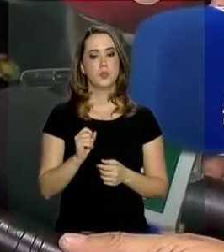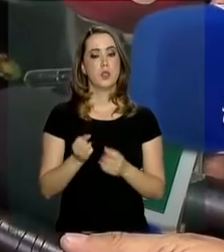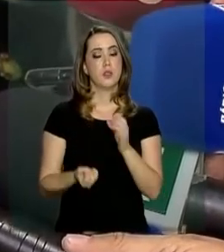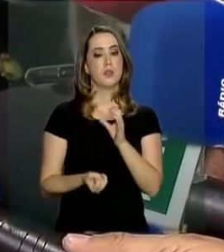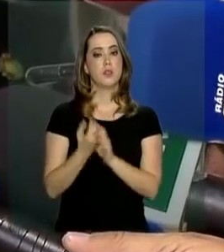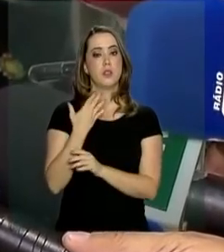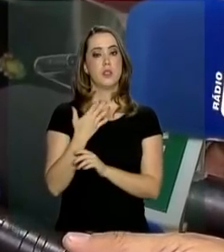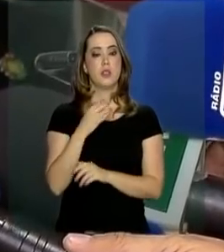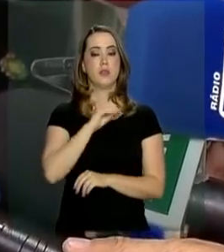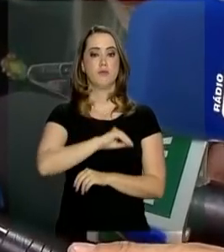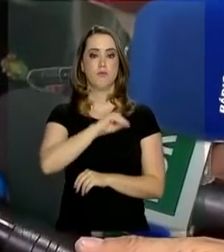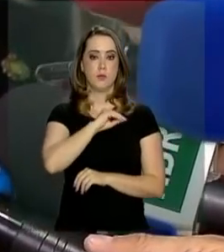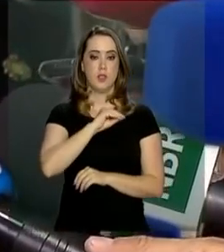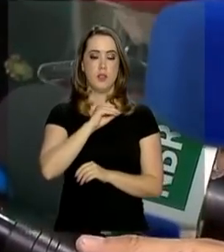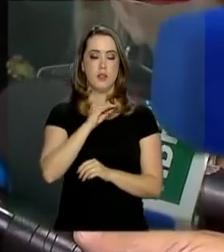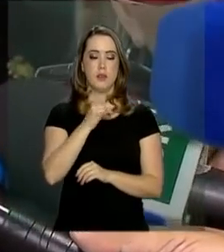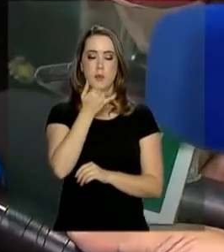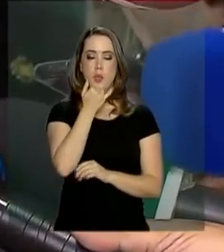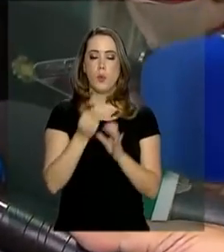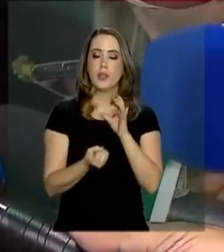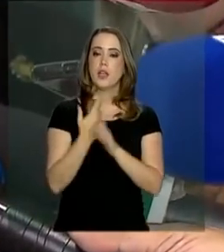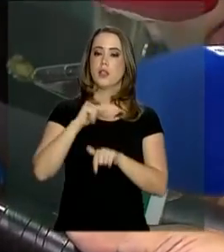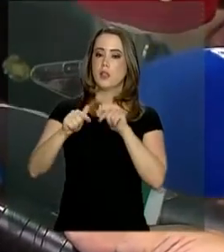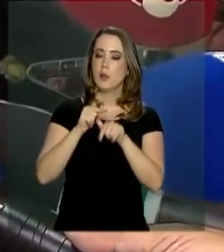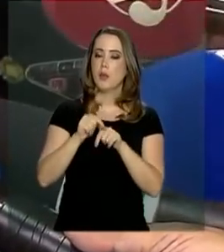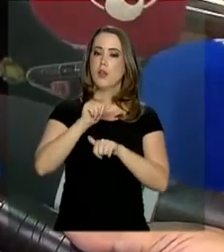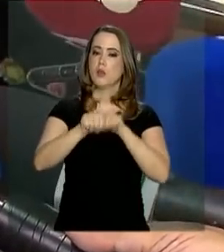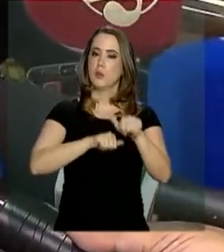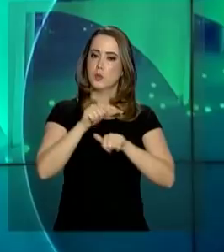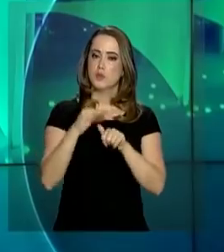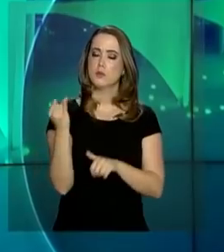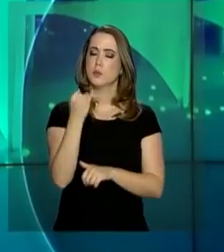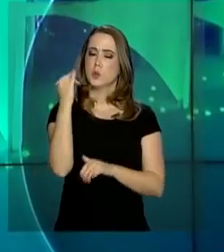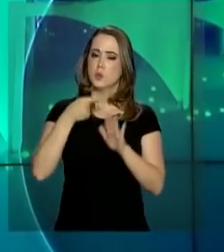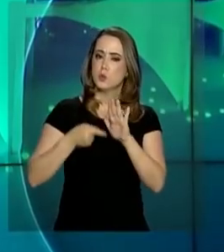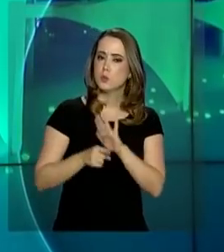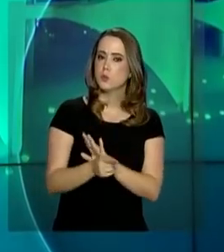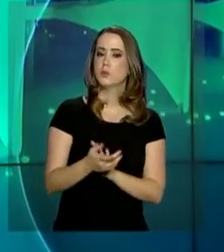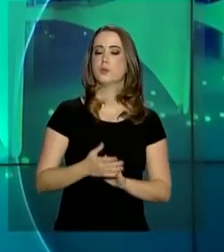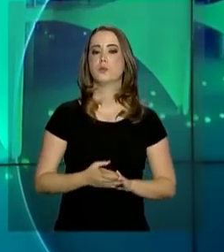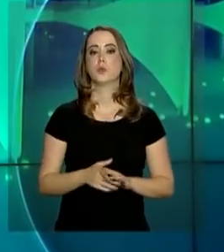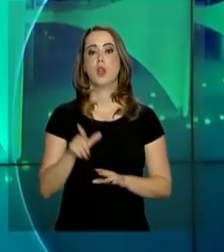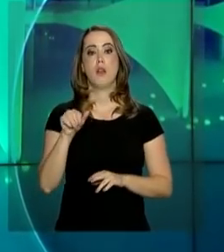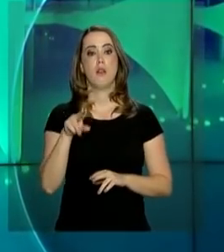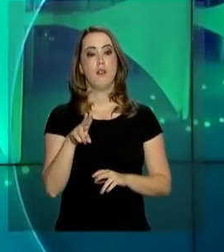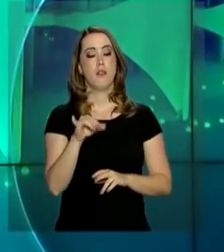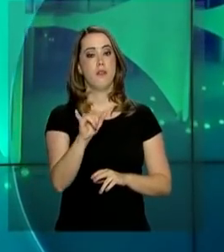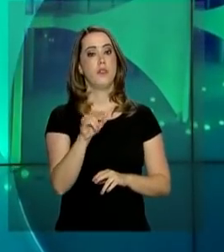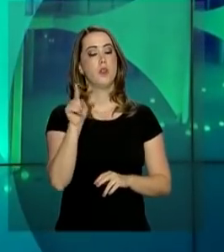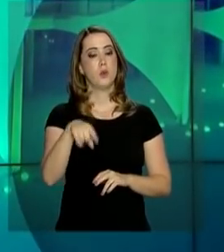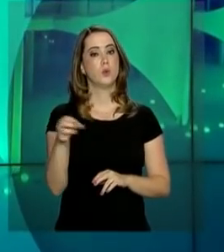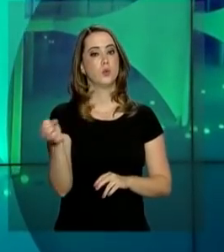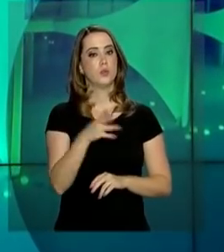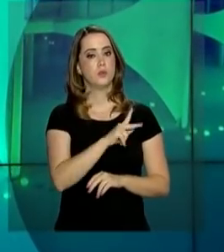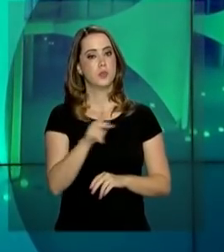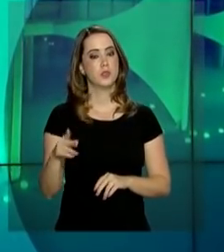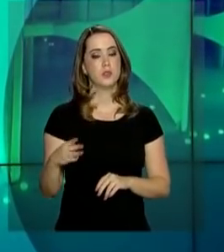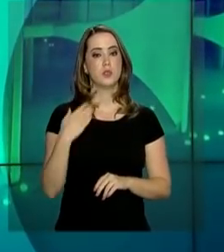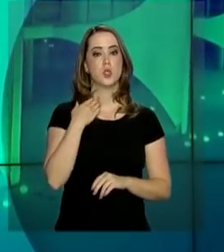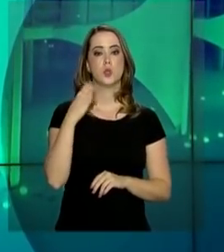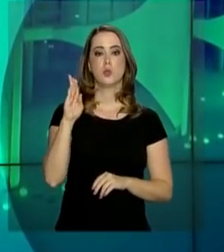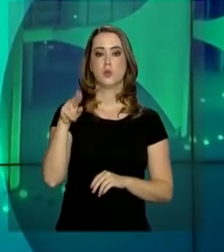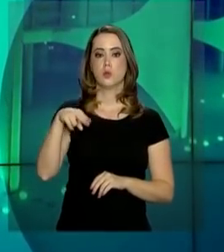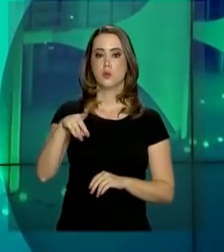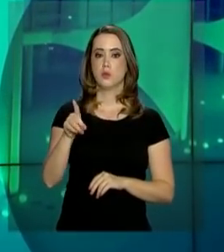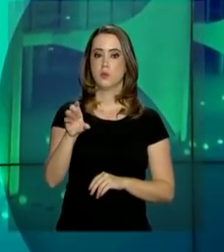gerar muito emprego. Então, é uma reforma bem mais profunda. Joaquim Levy é o novo presidente do Banco Nacional